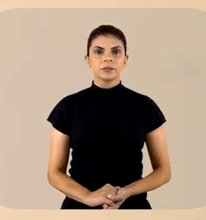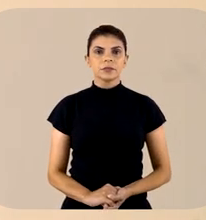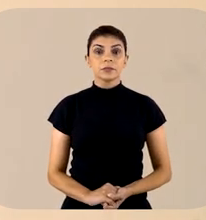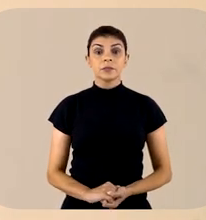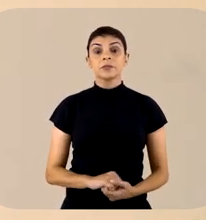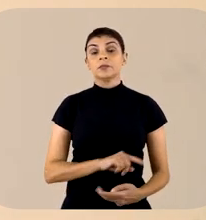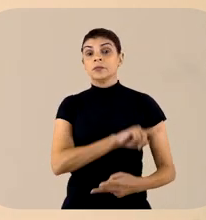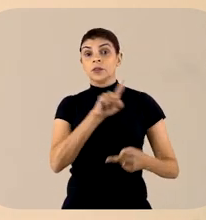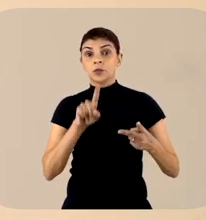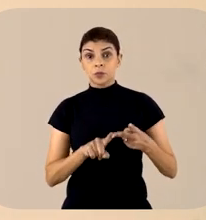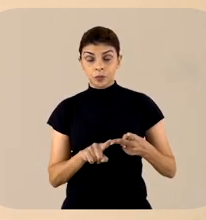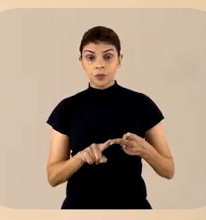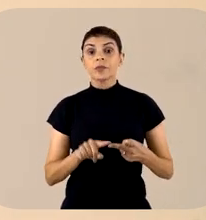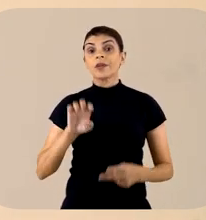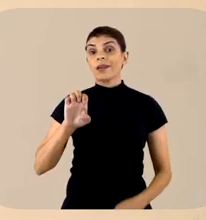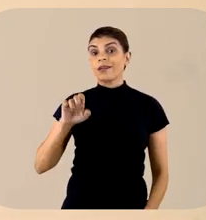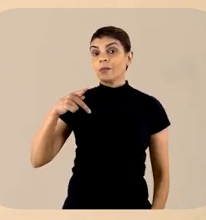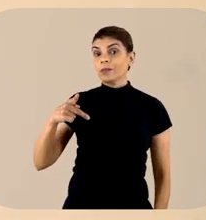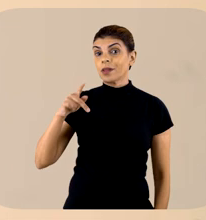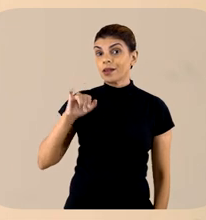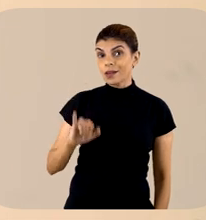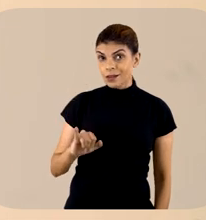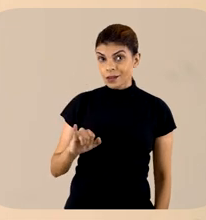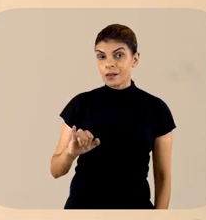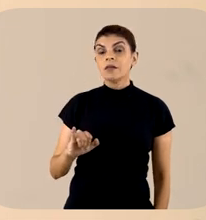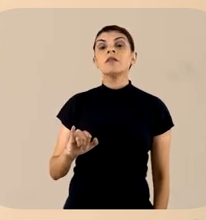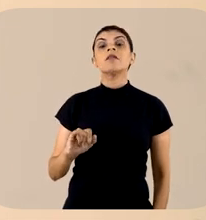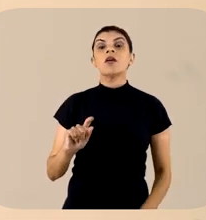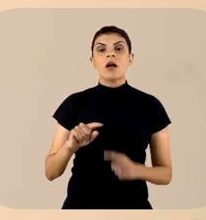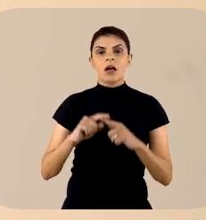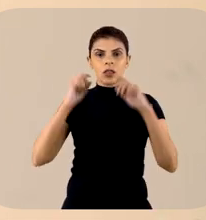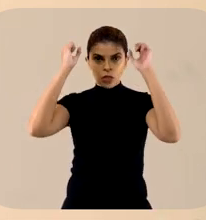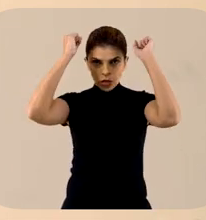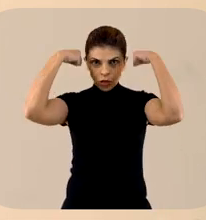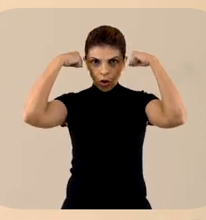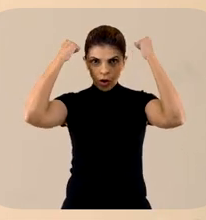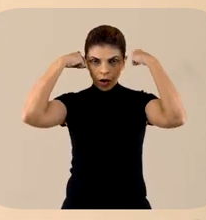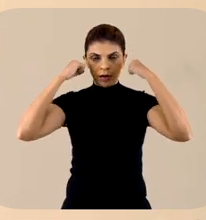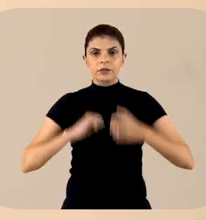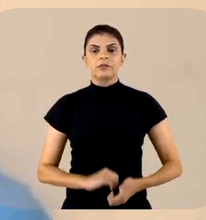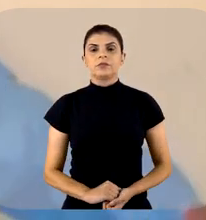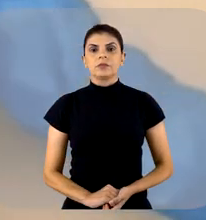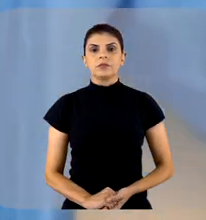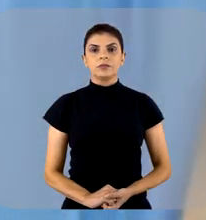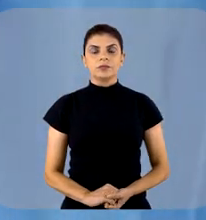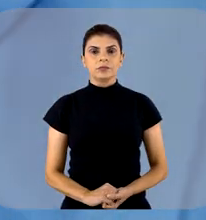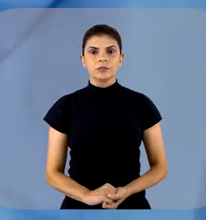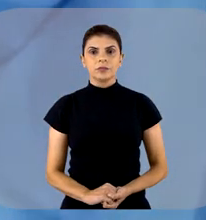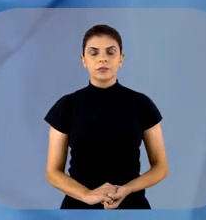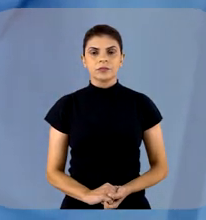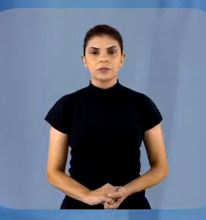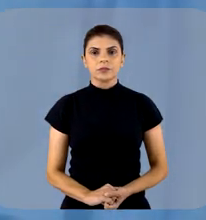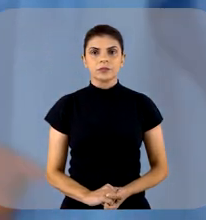O próximo equipamento de proteção individual a ser introduzido será a touca.